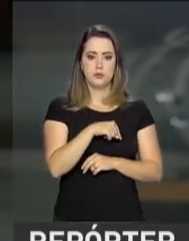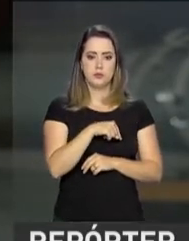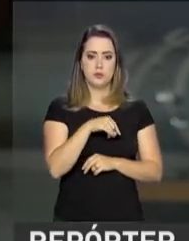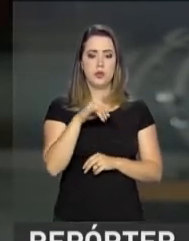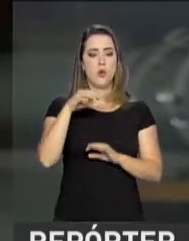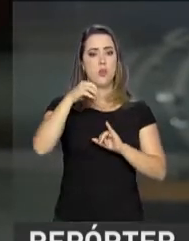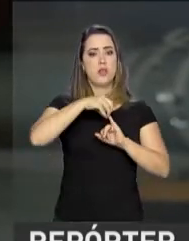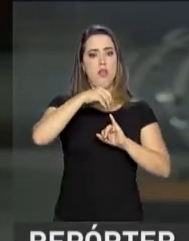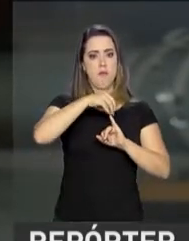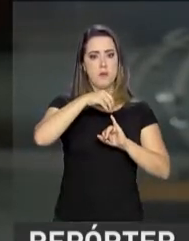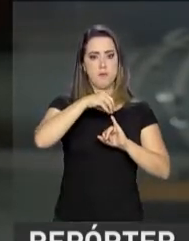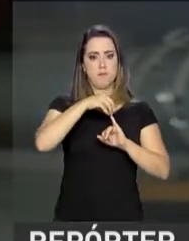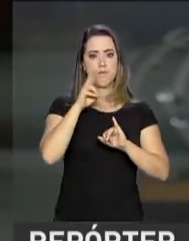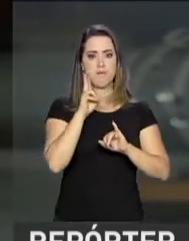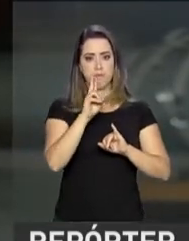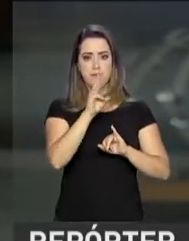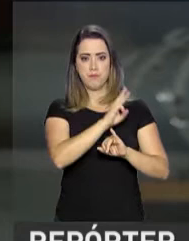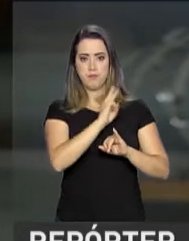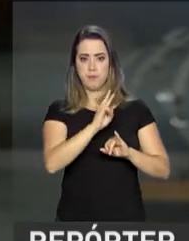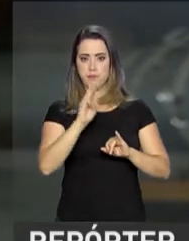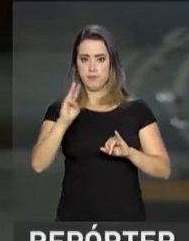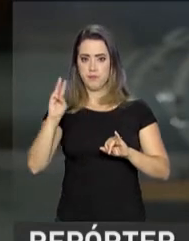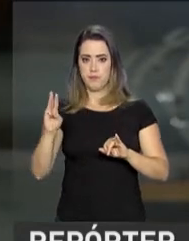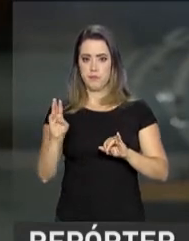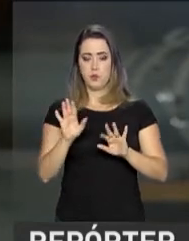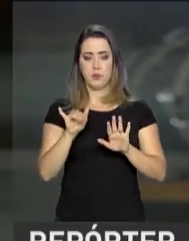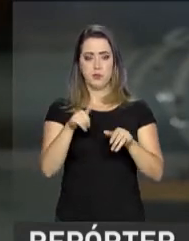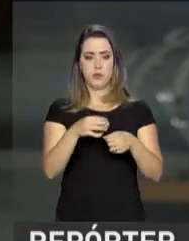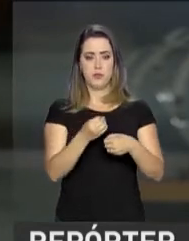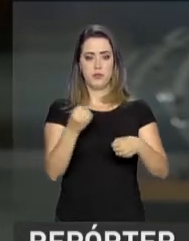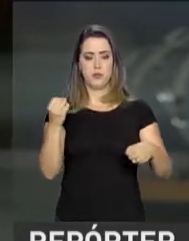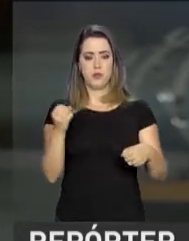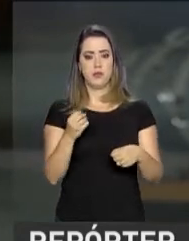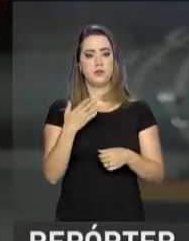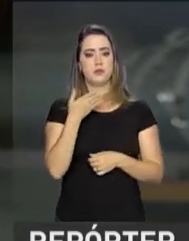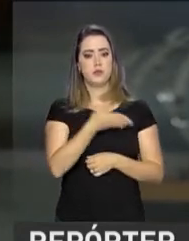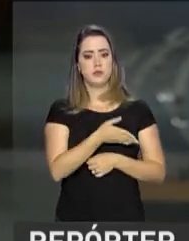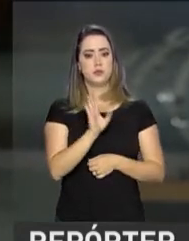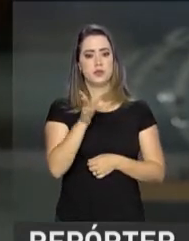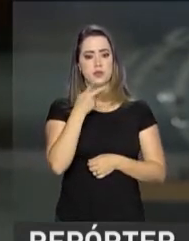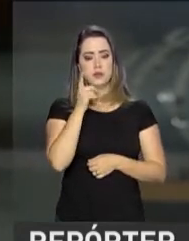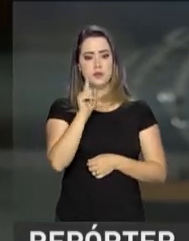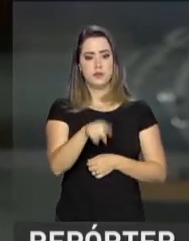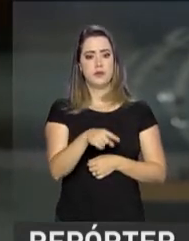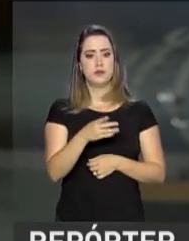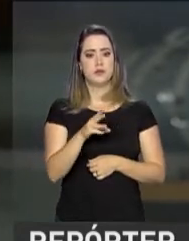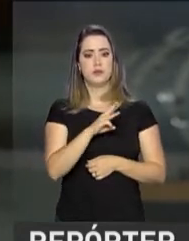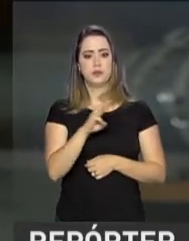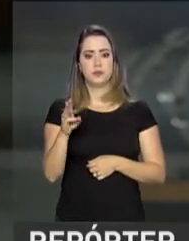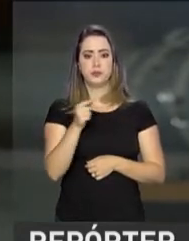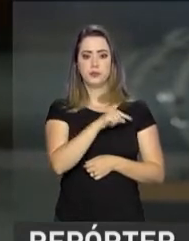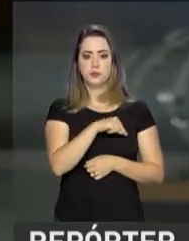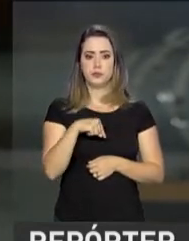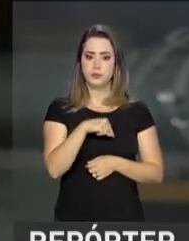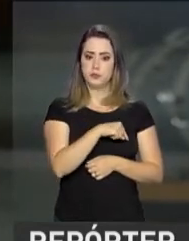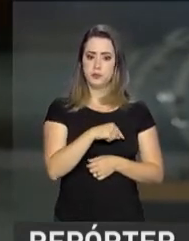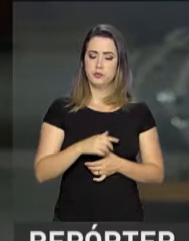nacional de estudos e pesquisas educacionais anísio teixeira na internet como eu falei o endereço é